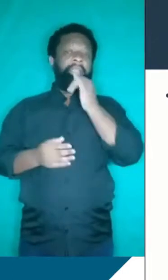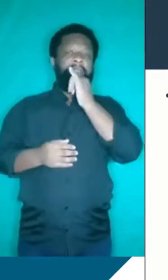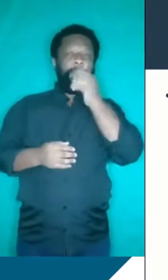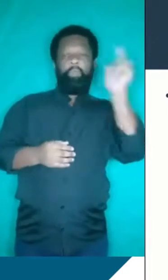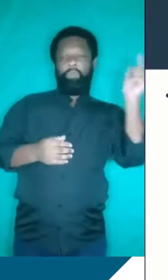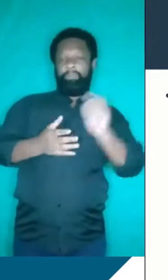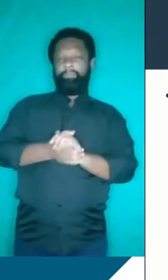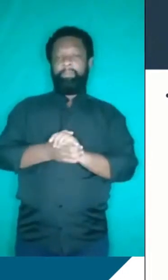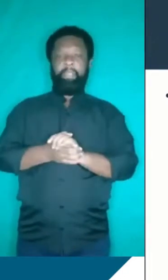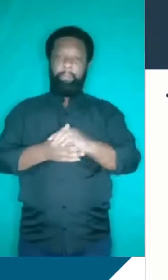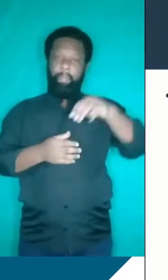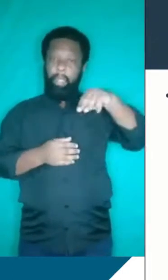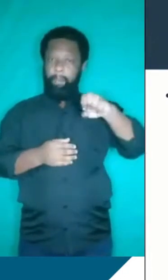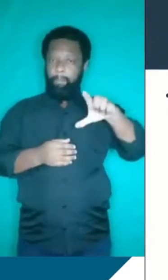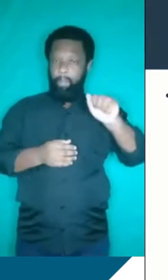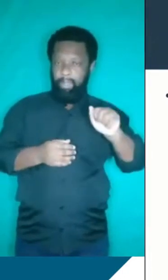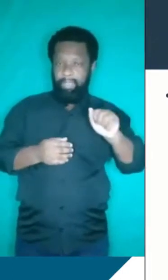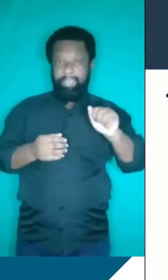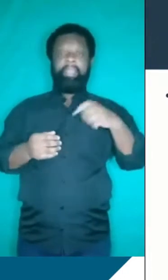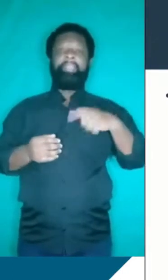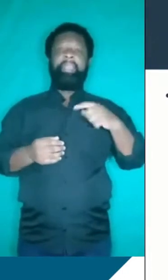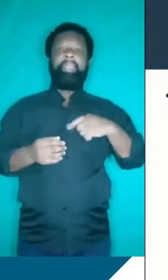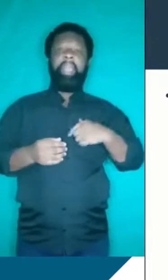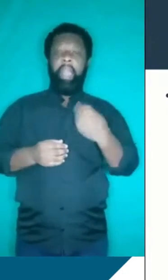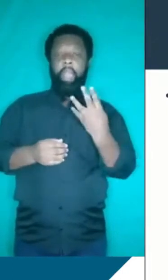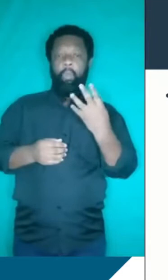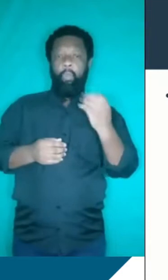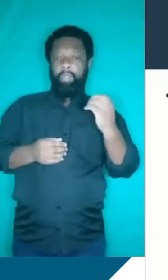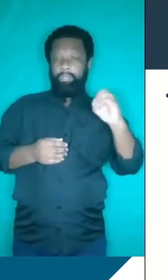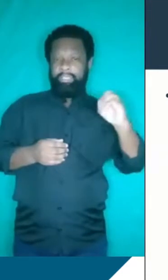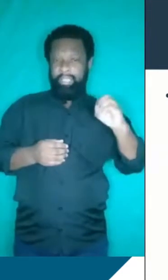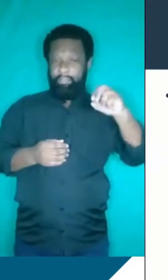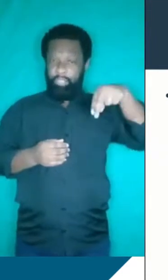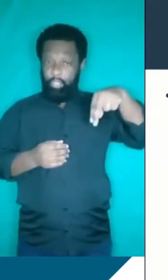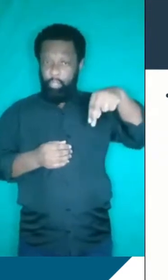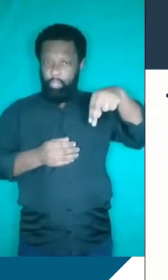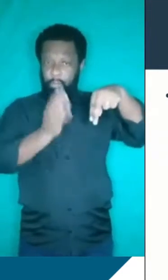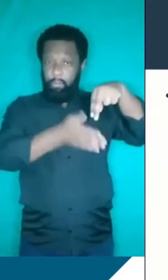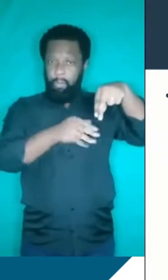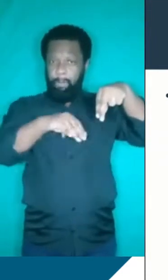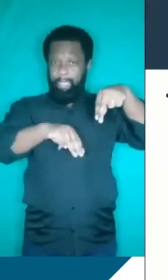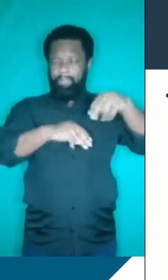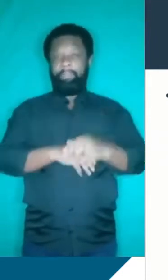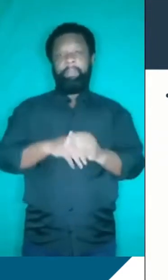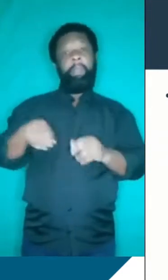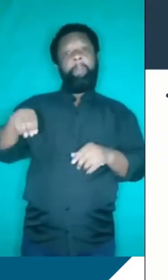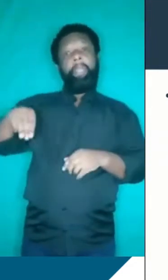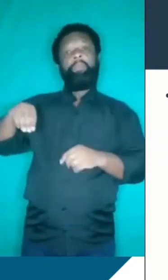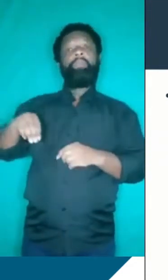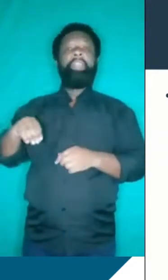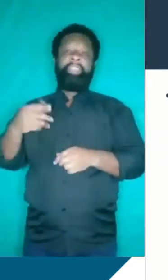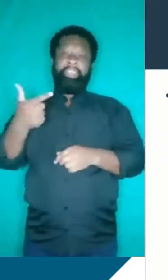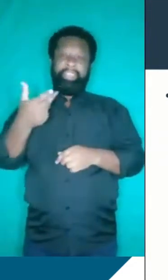Um exemplo, uma mola de constante elástica 400 newtons por metro e de comprimento 30 centímetros.